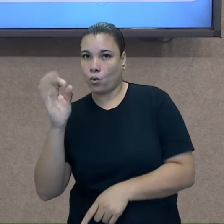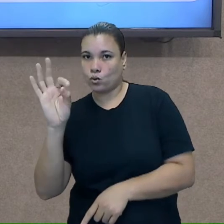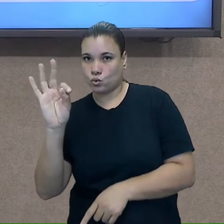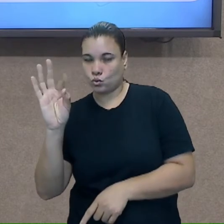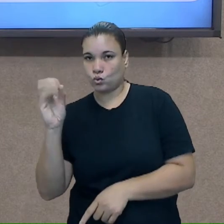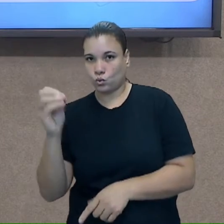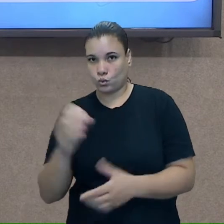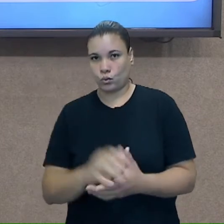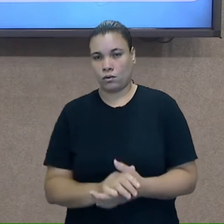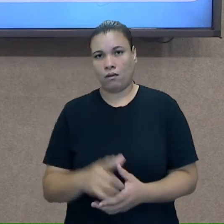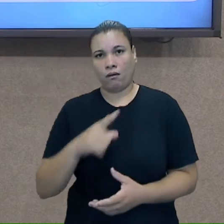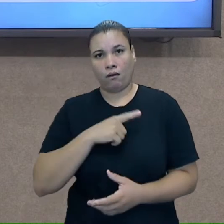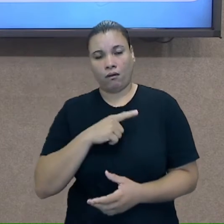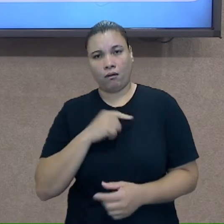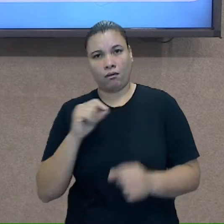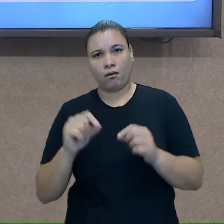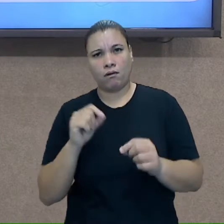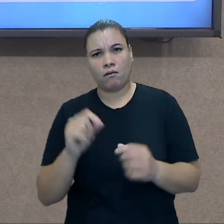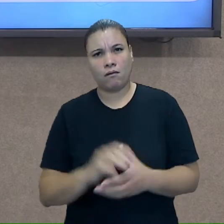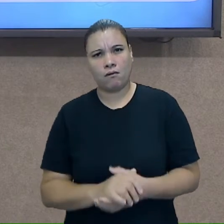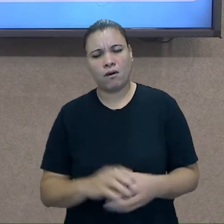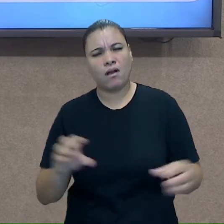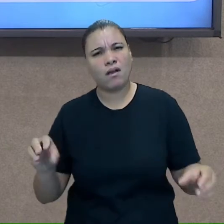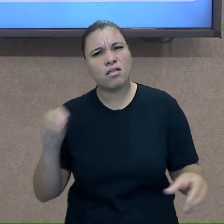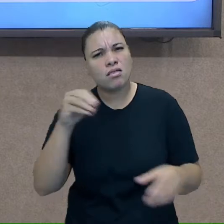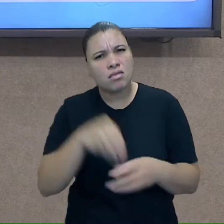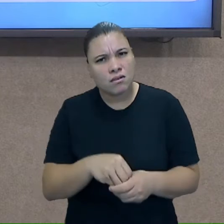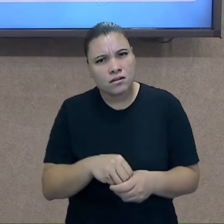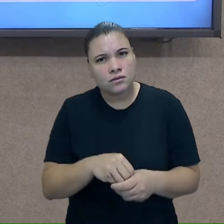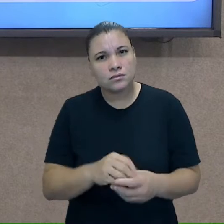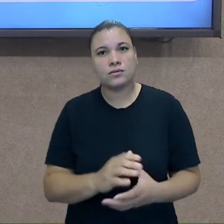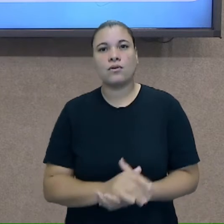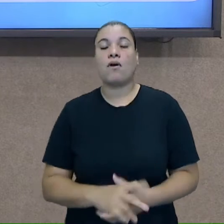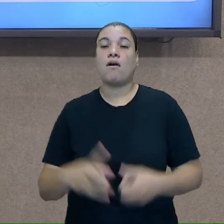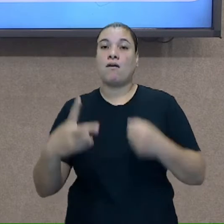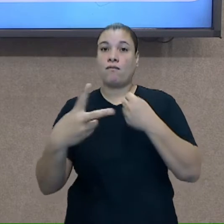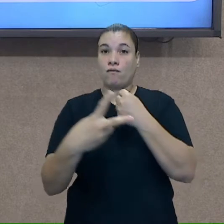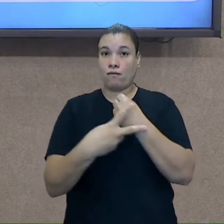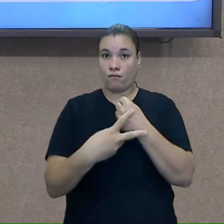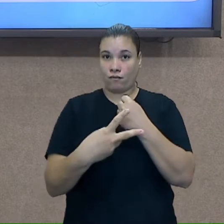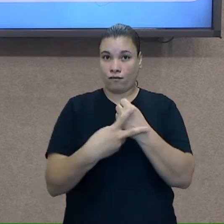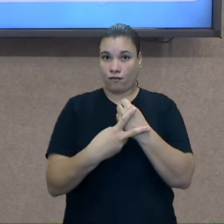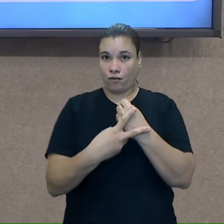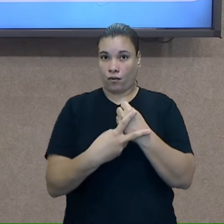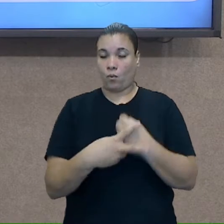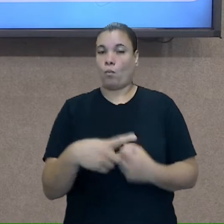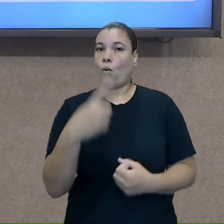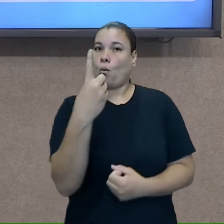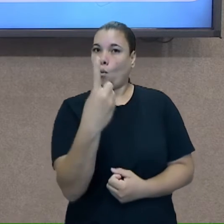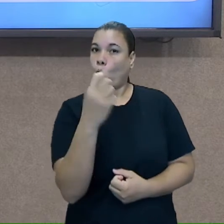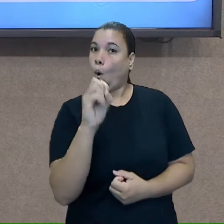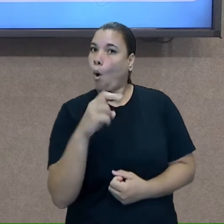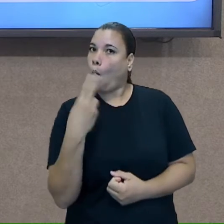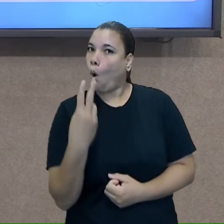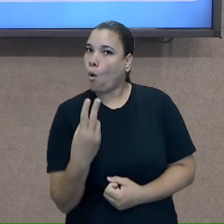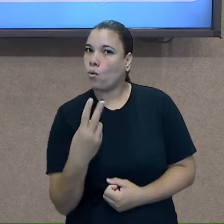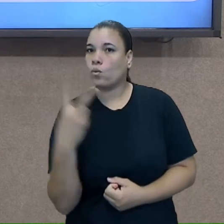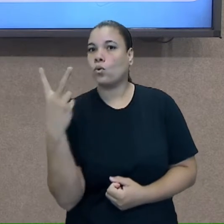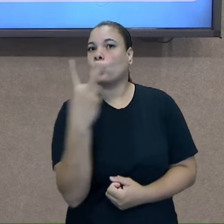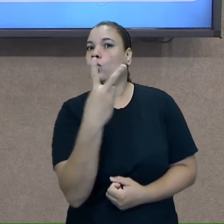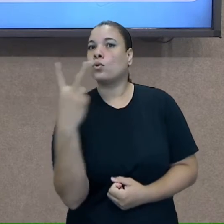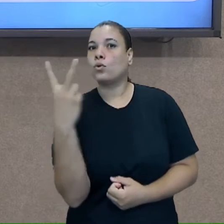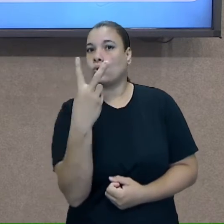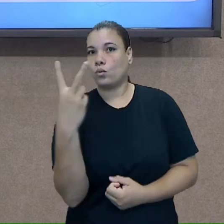falo de locução verbal, são esses verbos, dois ou um verbo, e que exercem